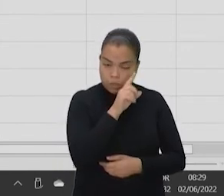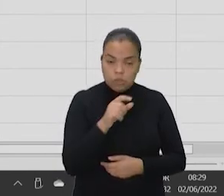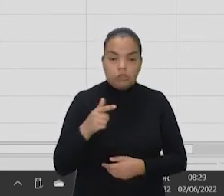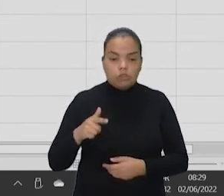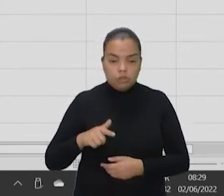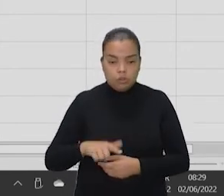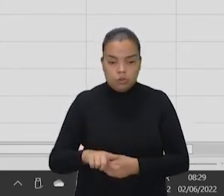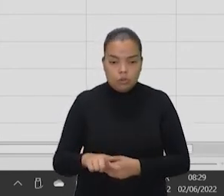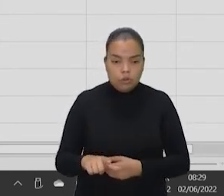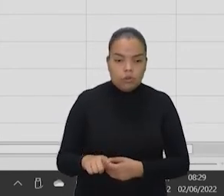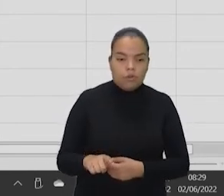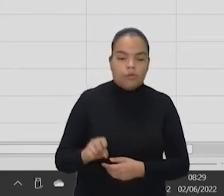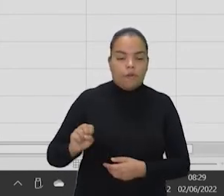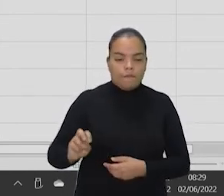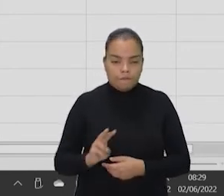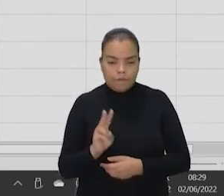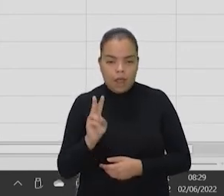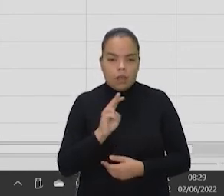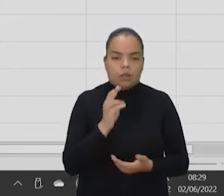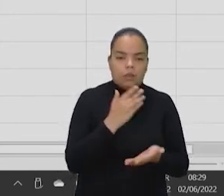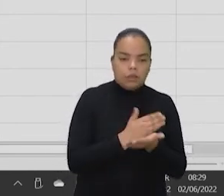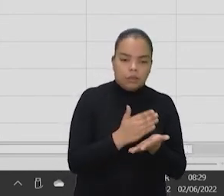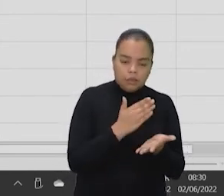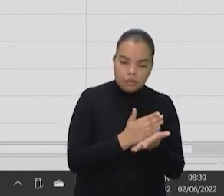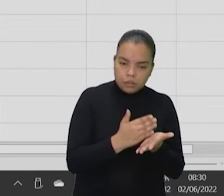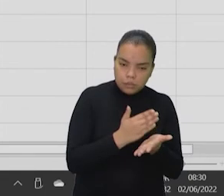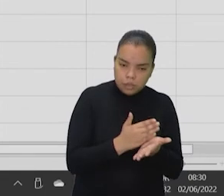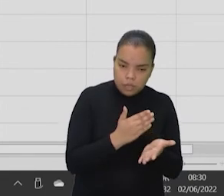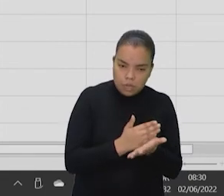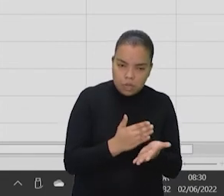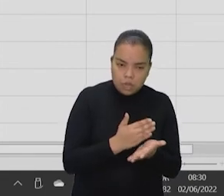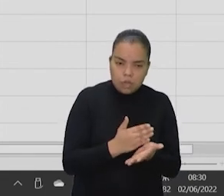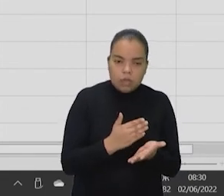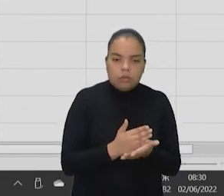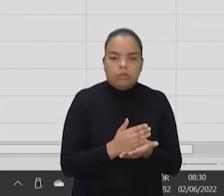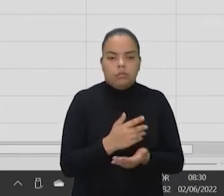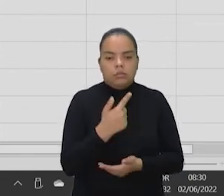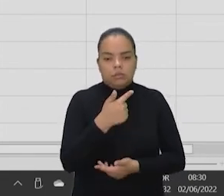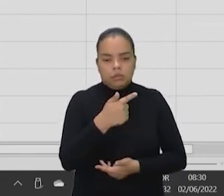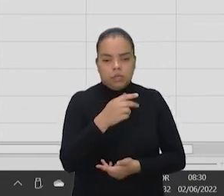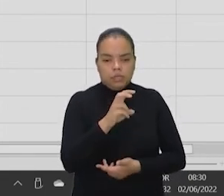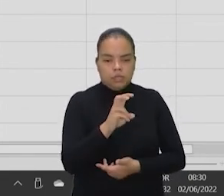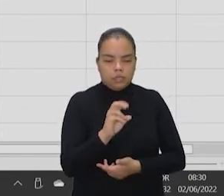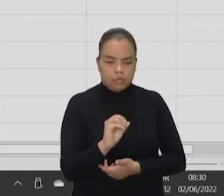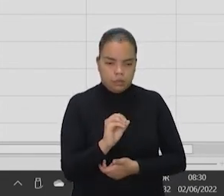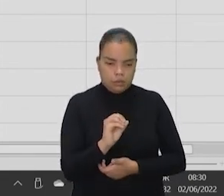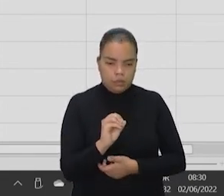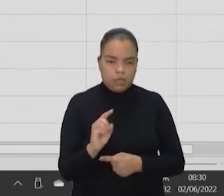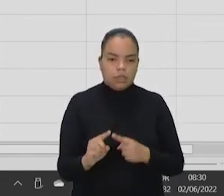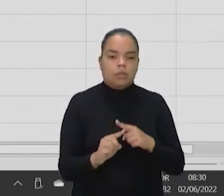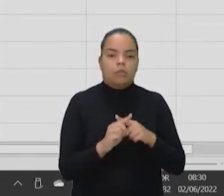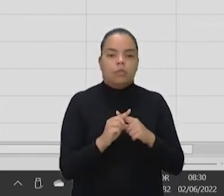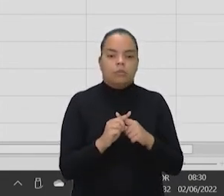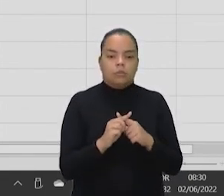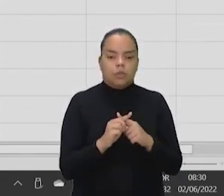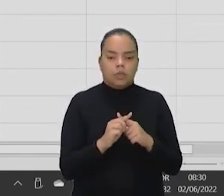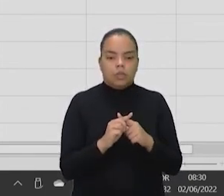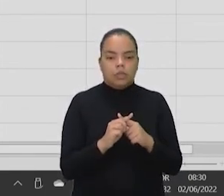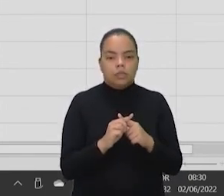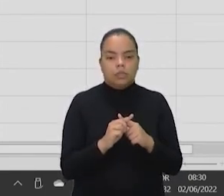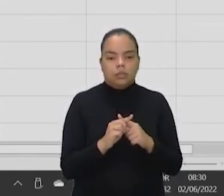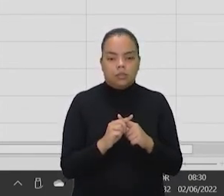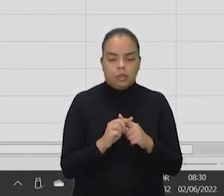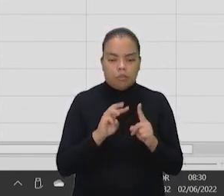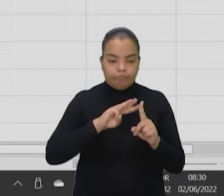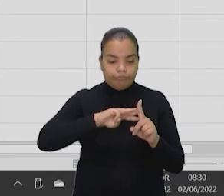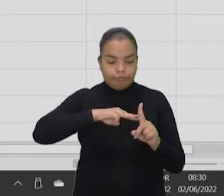inicial, sempre o valor inicial, ó, o juro simples, o aumento é sempre no valor inicial e multiplicado pelo o